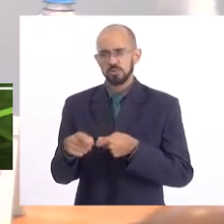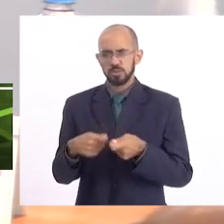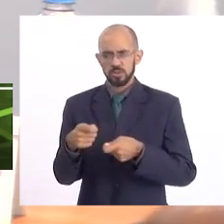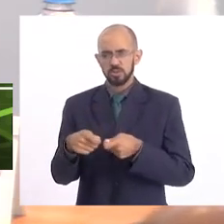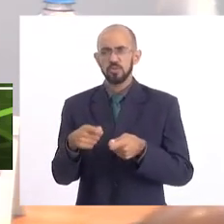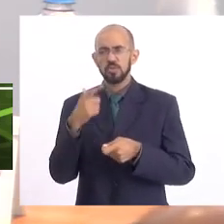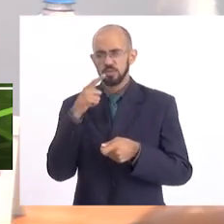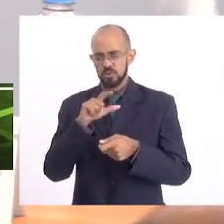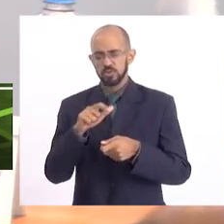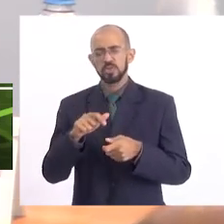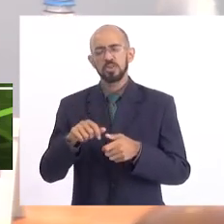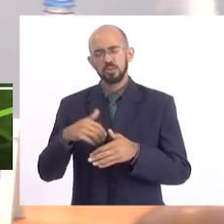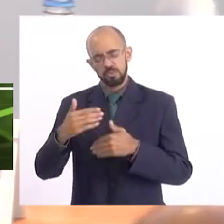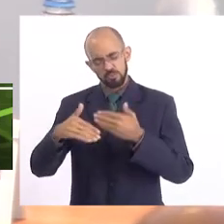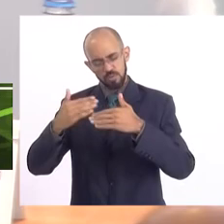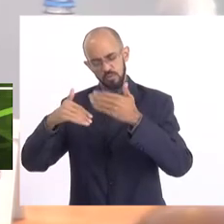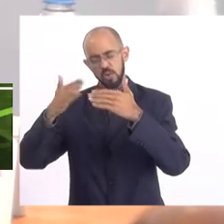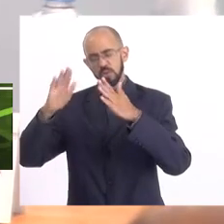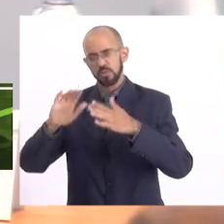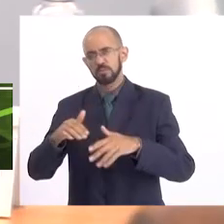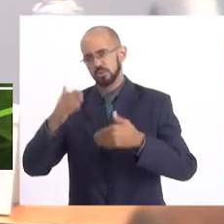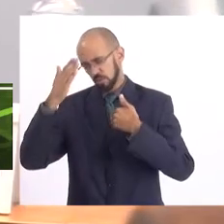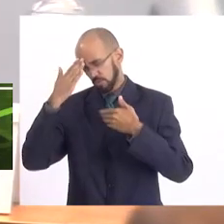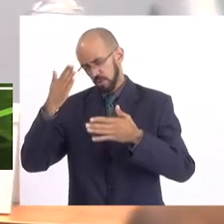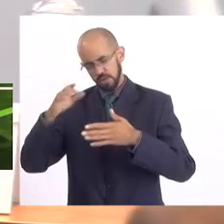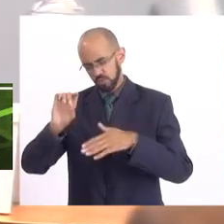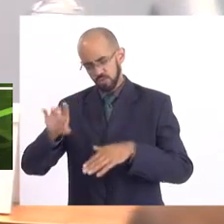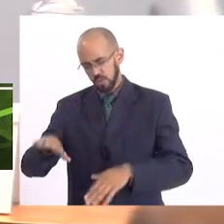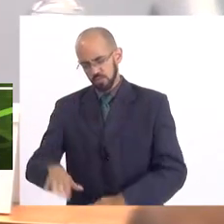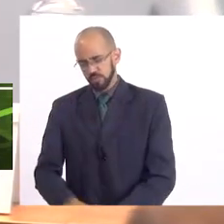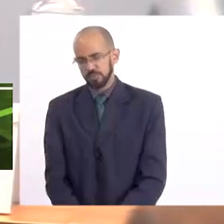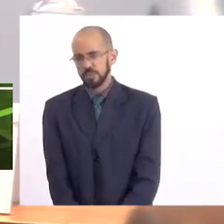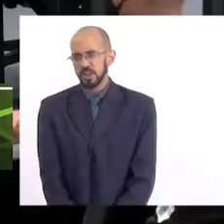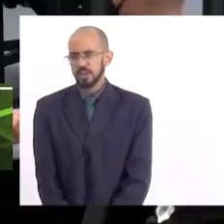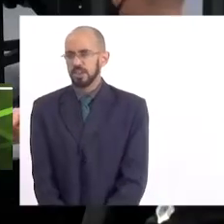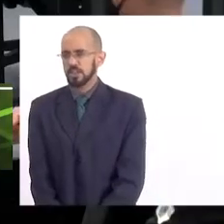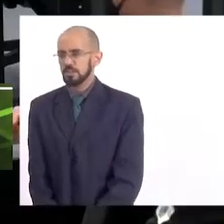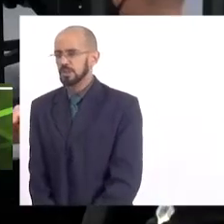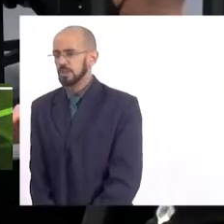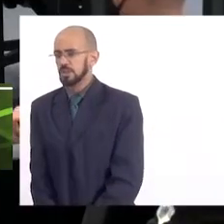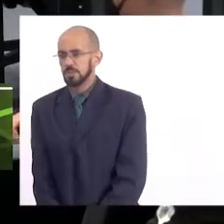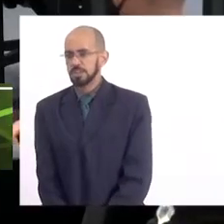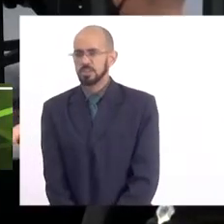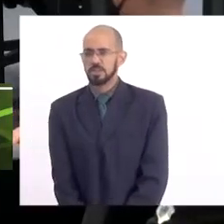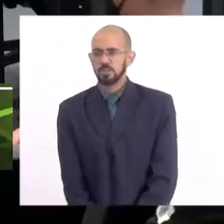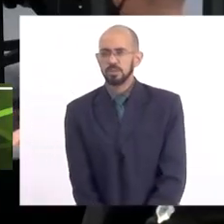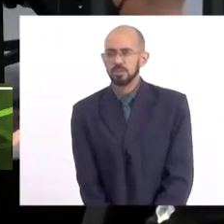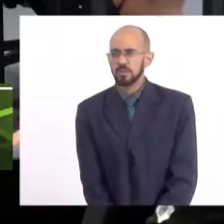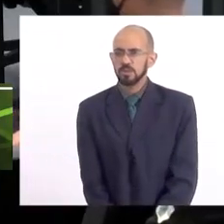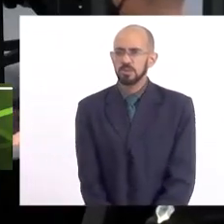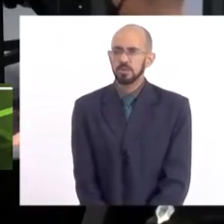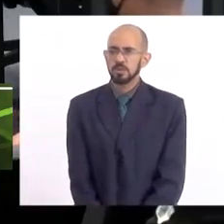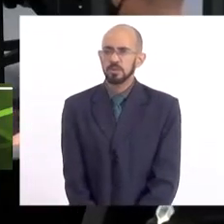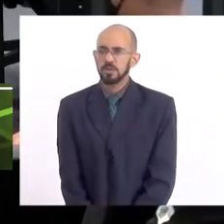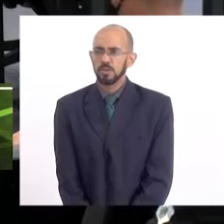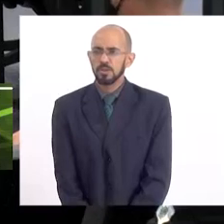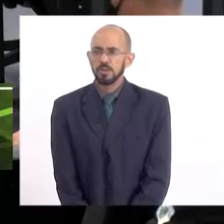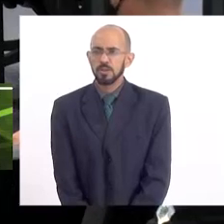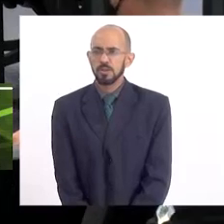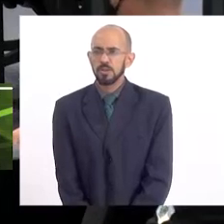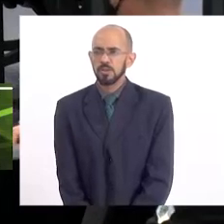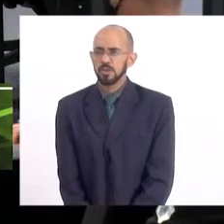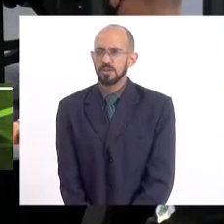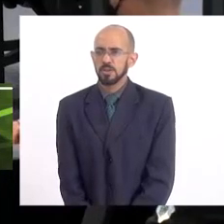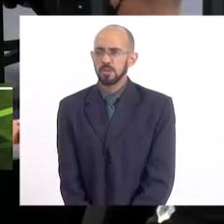tocam a demanda para frente. Obrigado, deputado. Agradeço. E tentar publicar, acho que não sei se isso é Ceplag ou